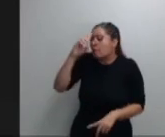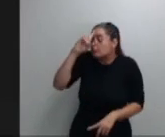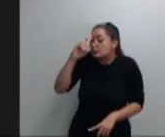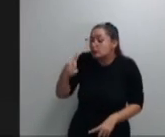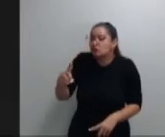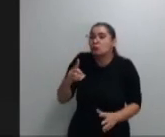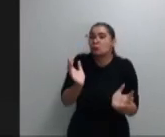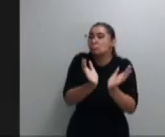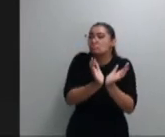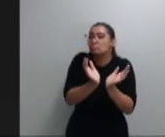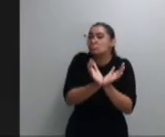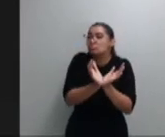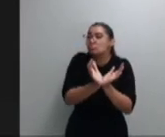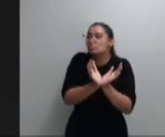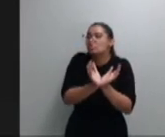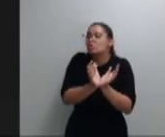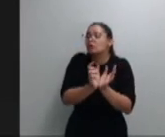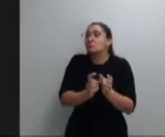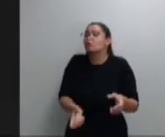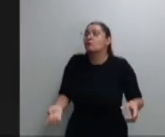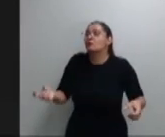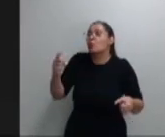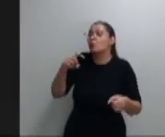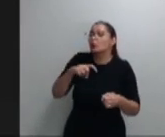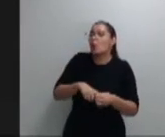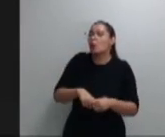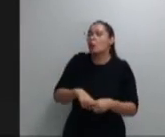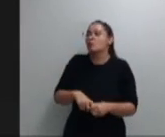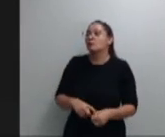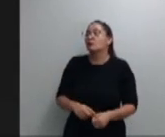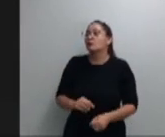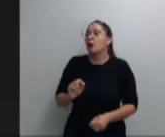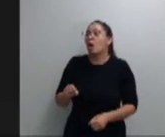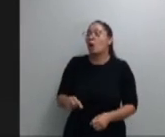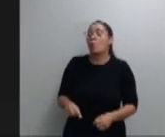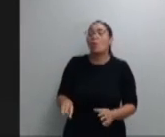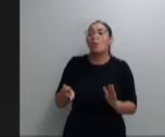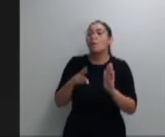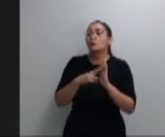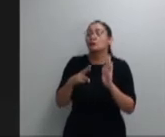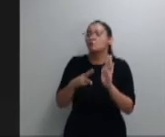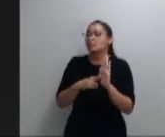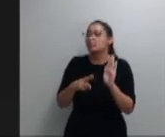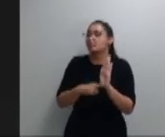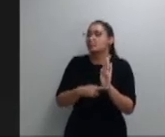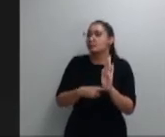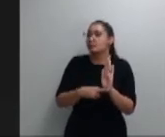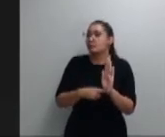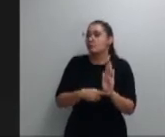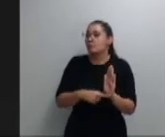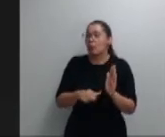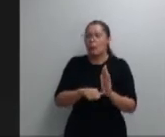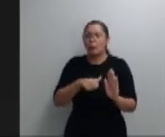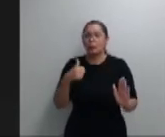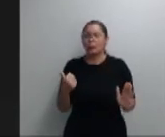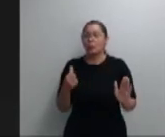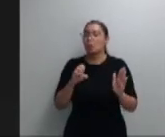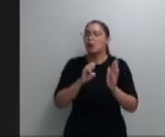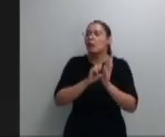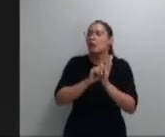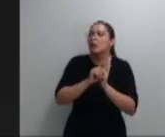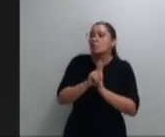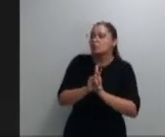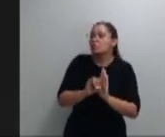de voltar ao regime de apuração de títulos lá do primeiro edital se deu